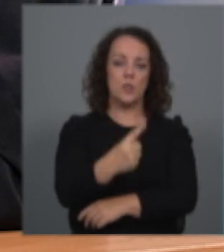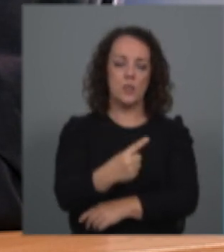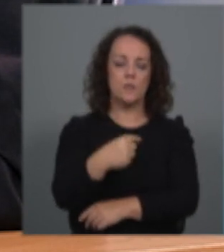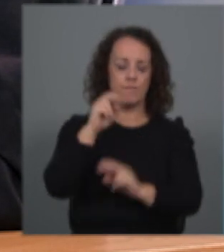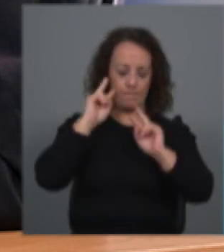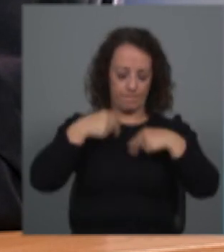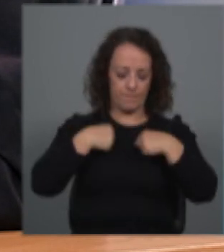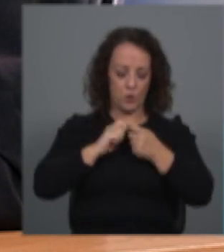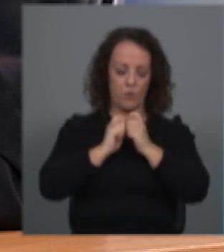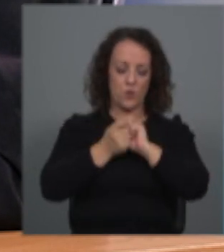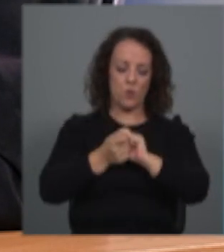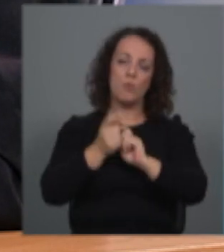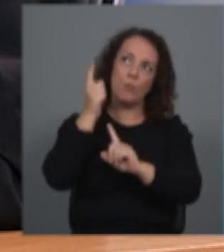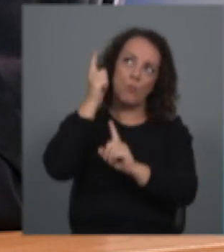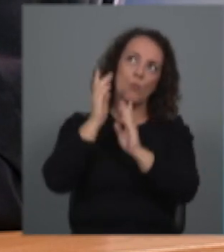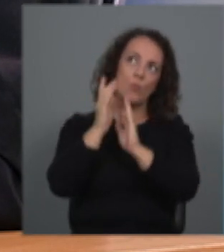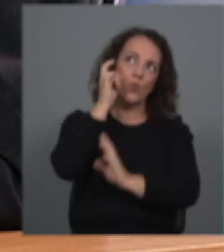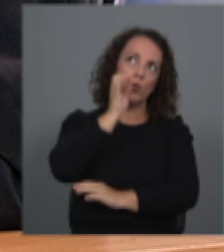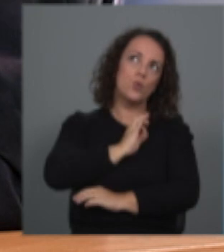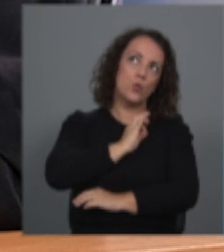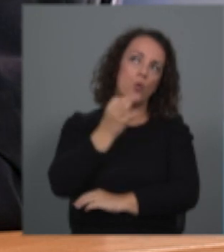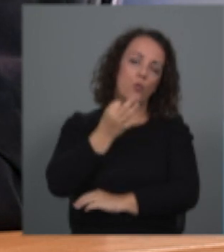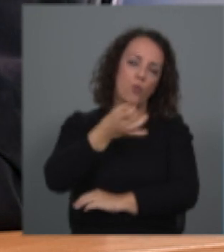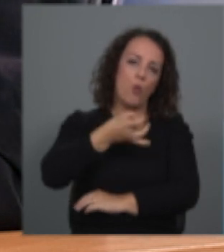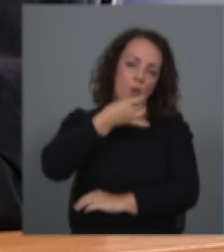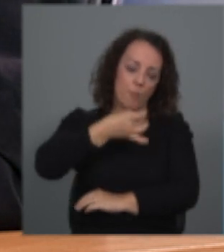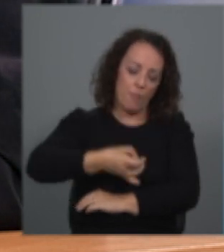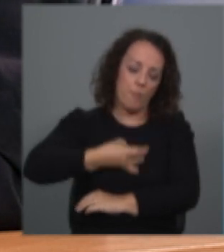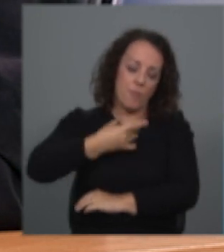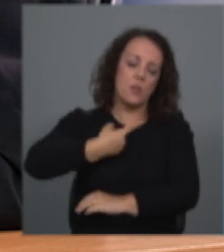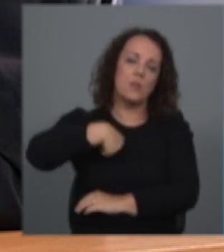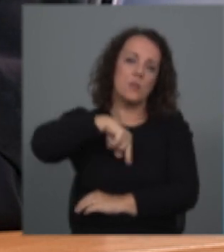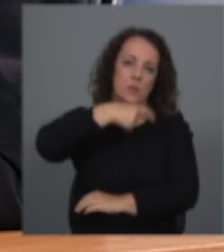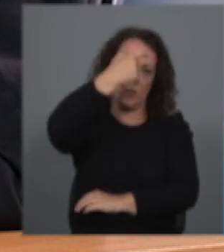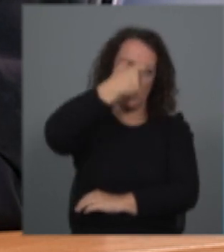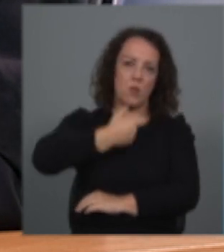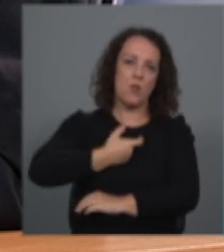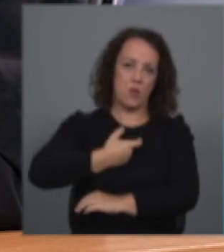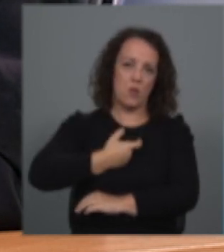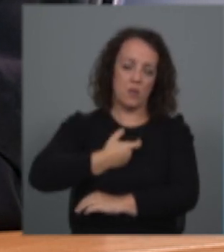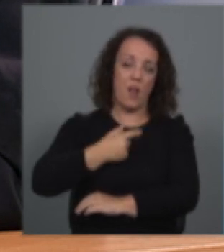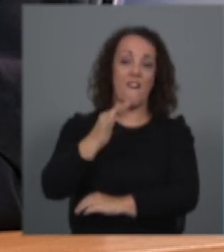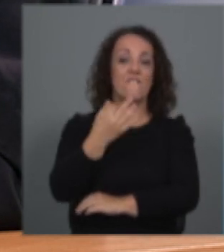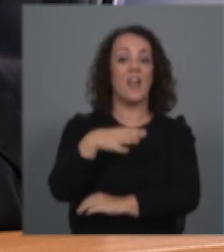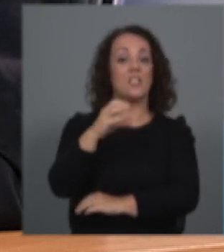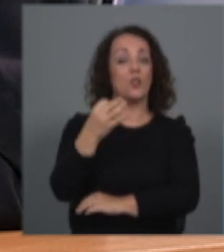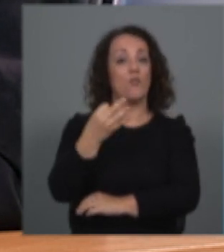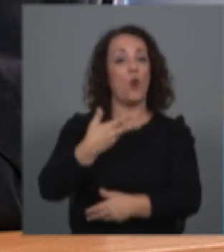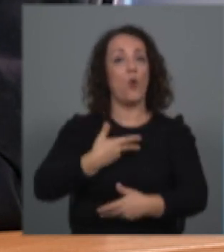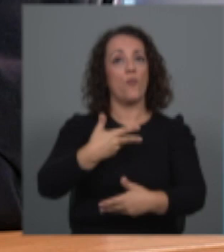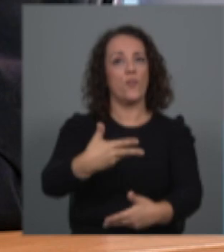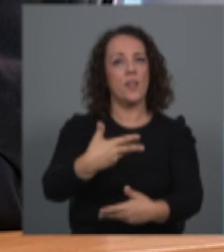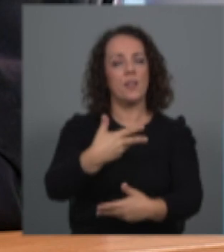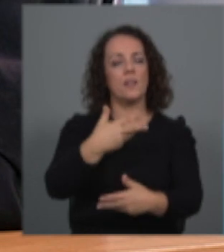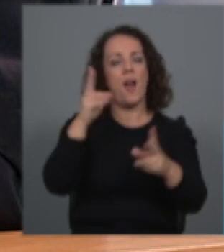disse que o Senhor teve misericórdia para com ele. O Papa Francisco até nos convidou a viver um ano da misericórdia